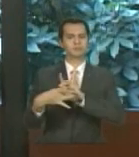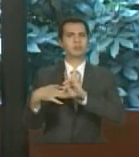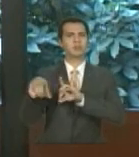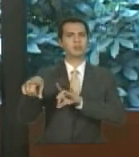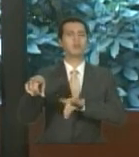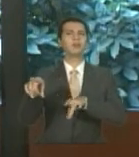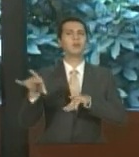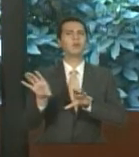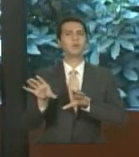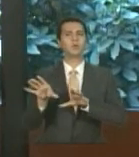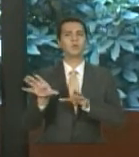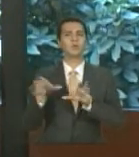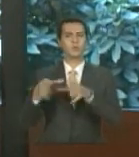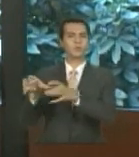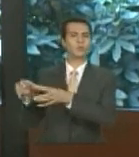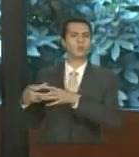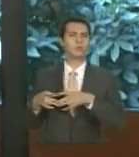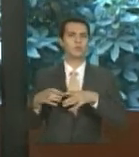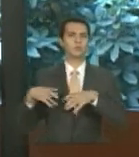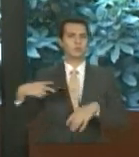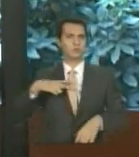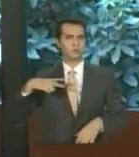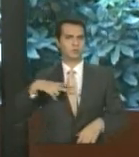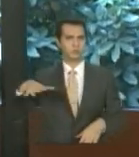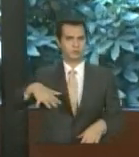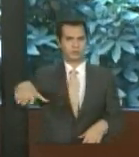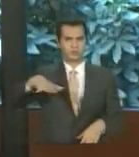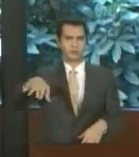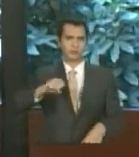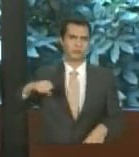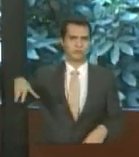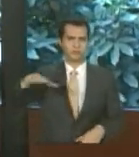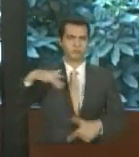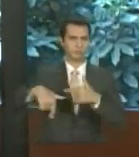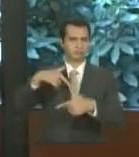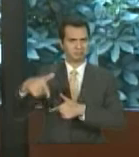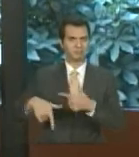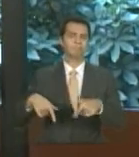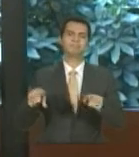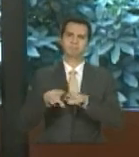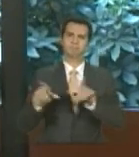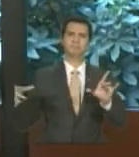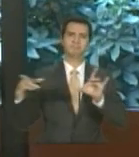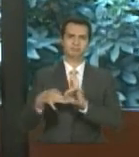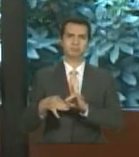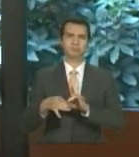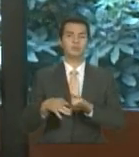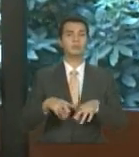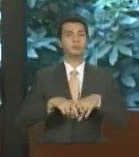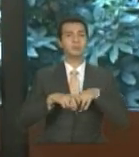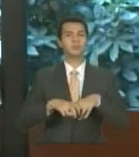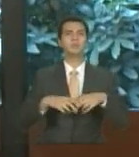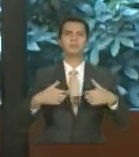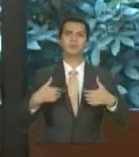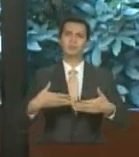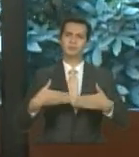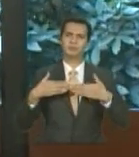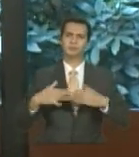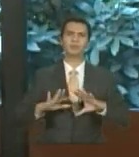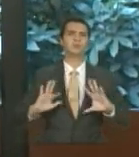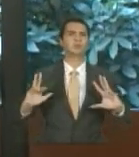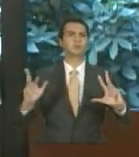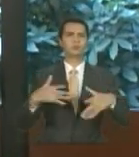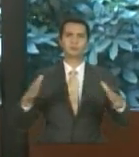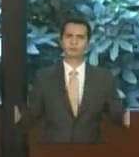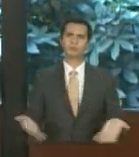para a evolução e para a consolidação dessa política pública. Então, eu conclamo a todos, novamente,